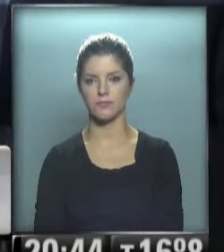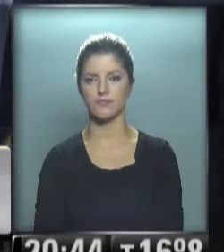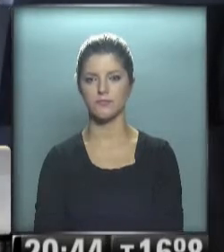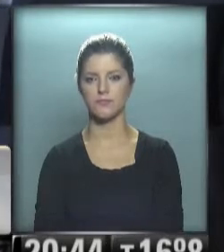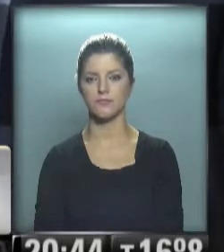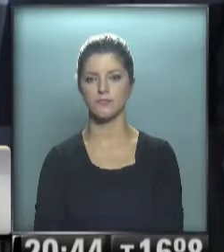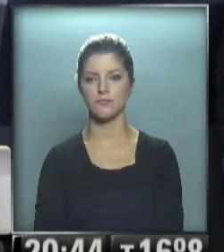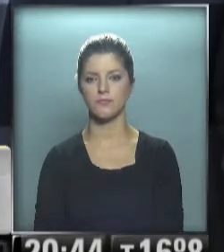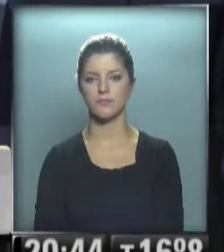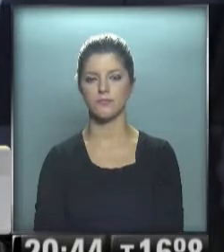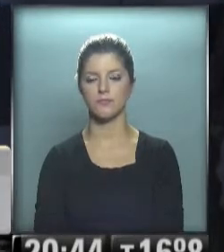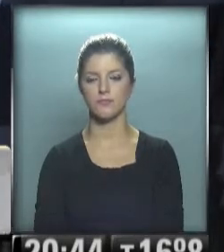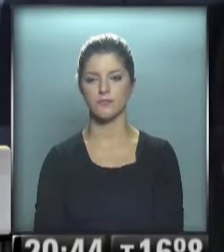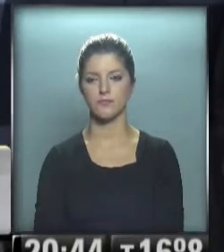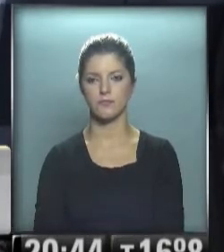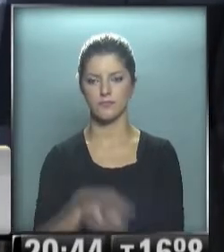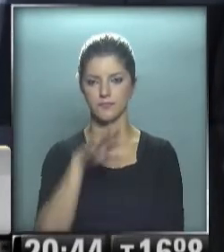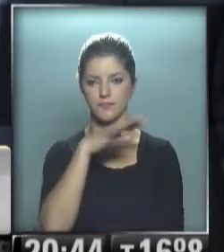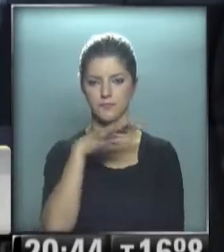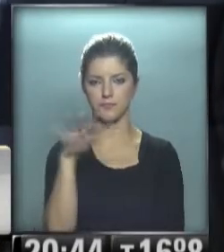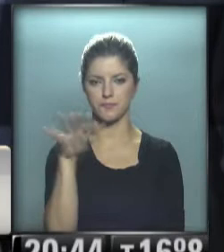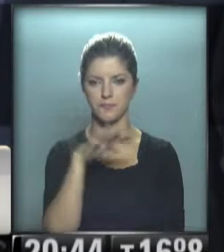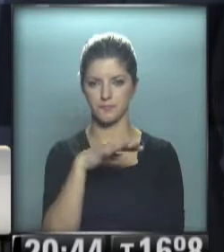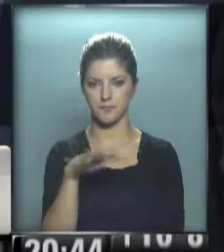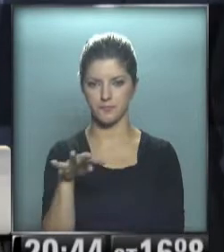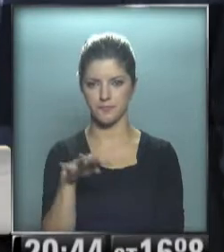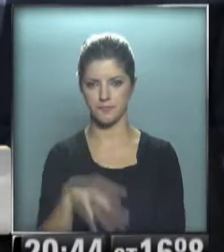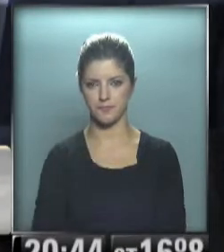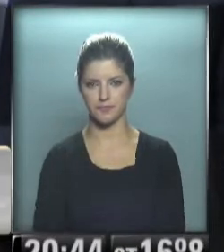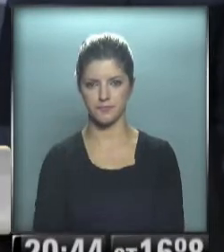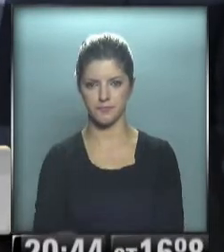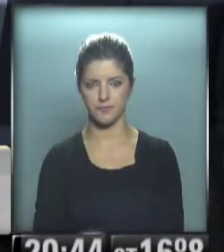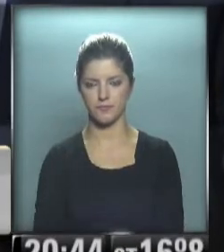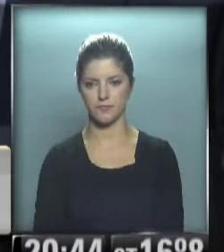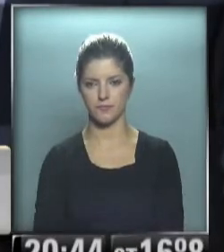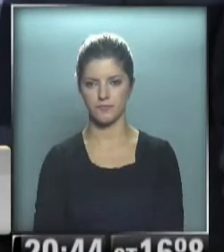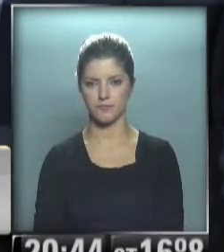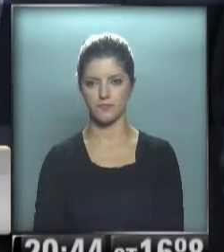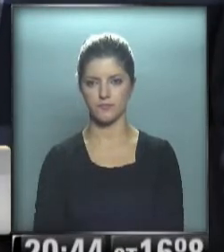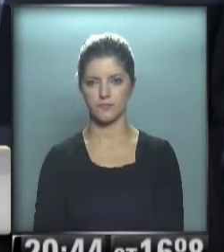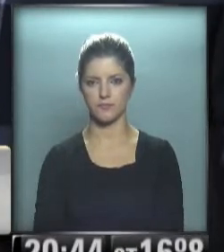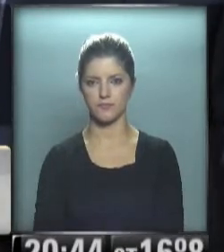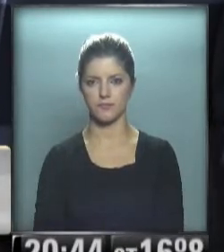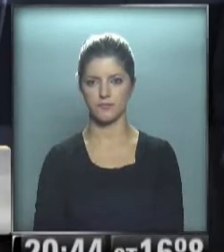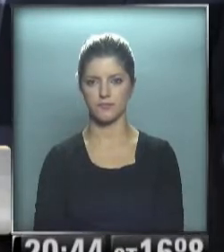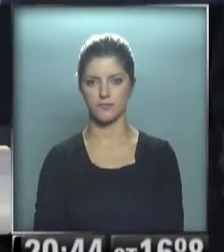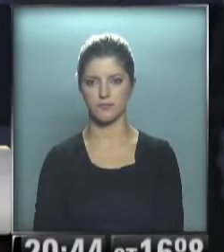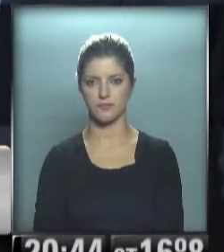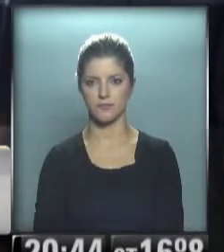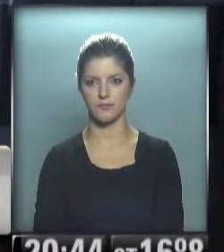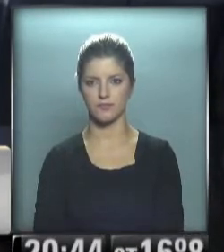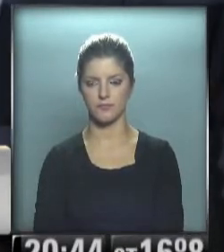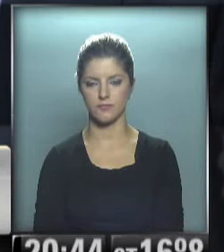temos que respeitar também as outras equipes. Tem equipes que têm tradição de Copa do Mundo, equipes como